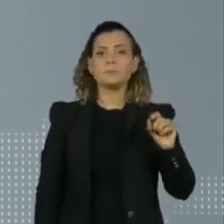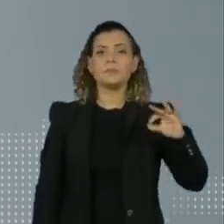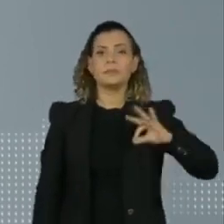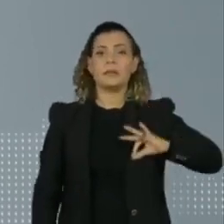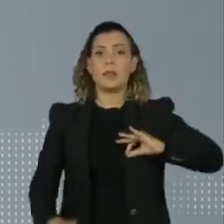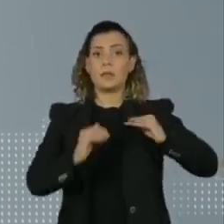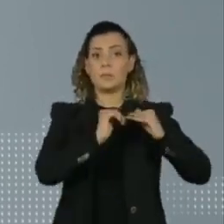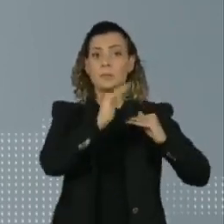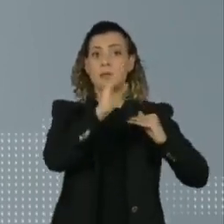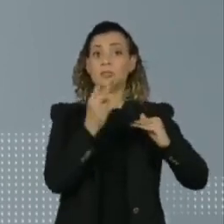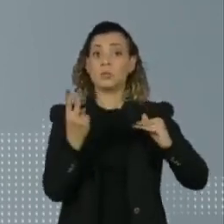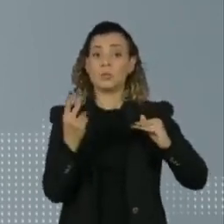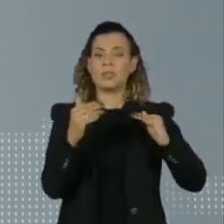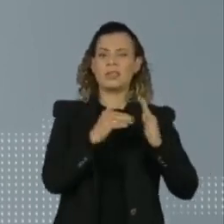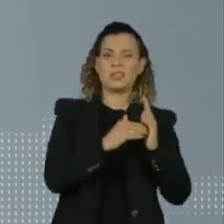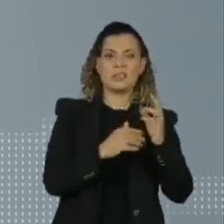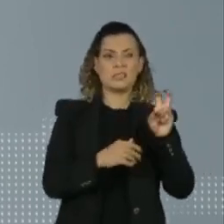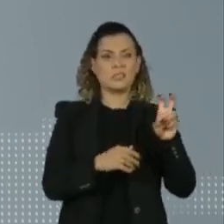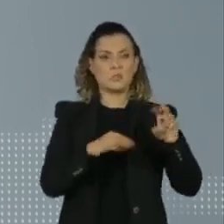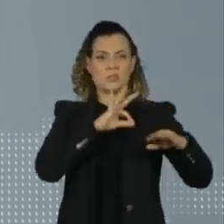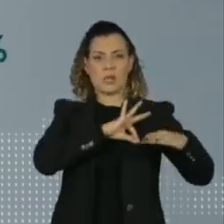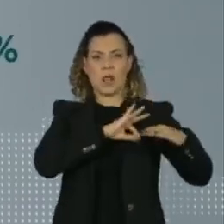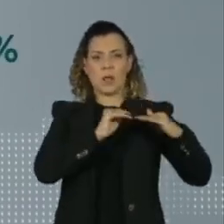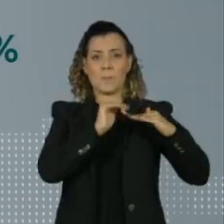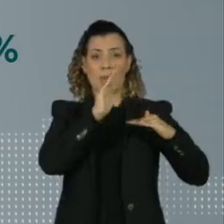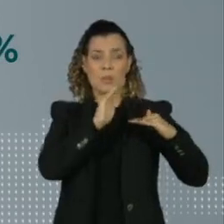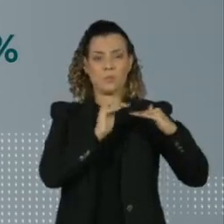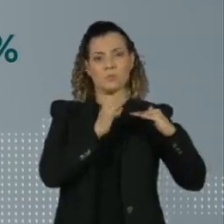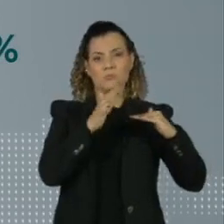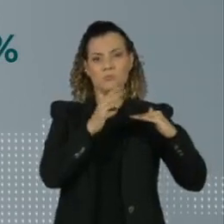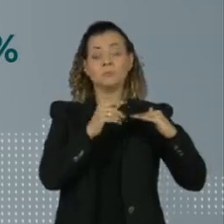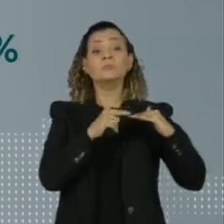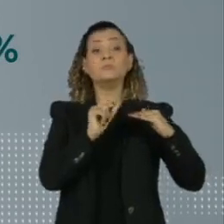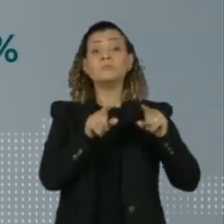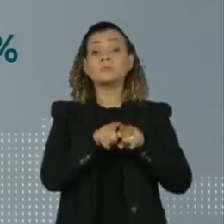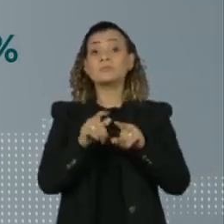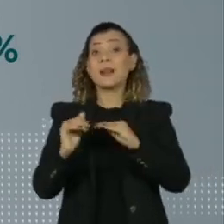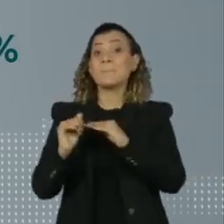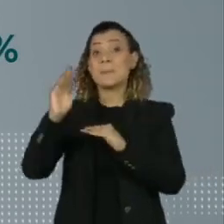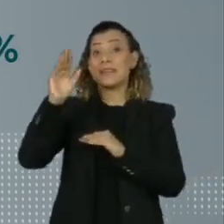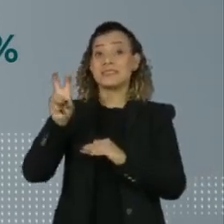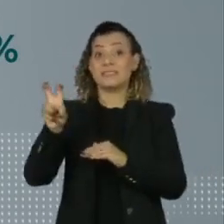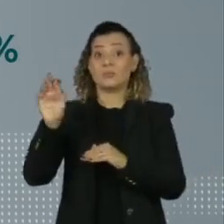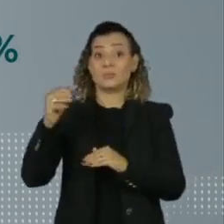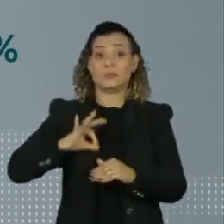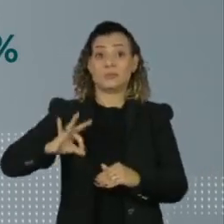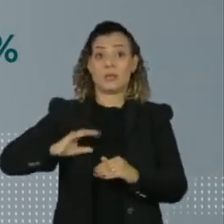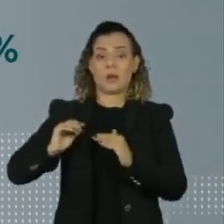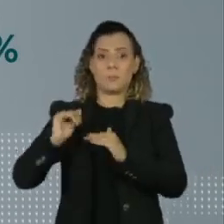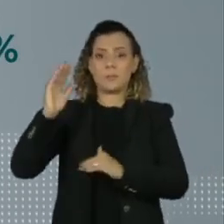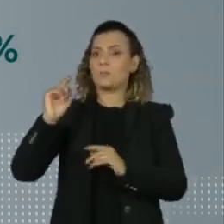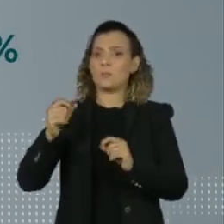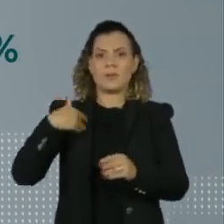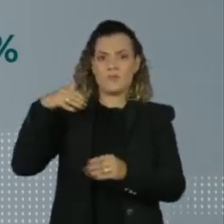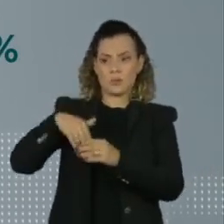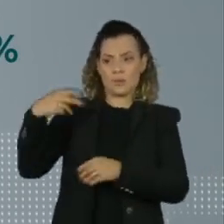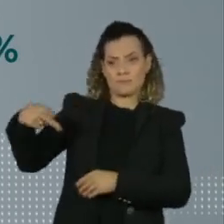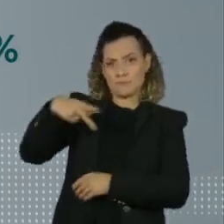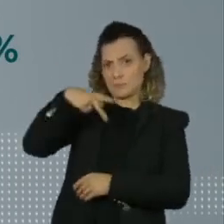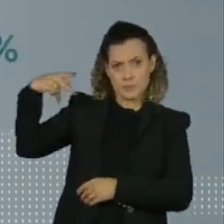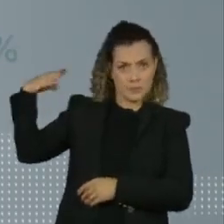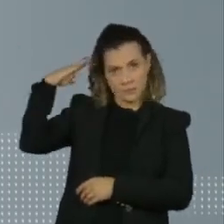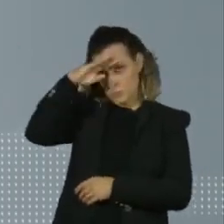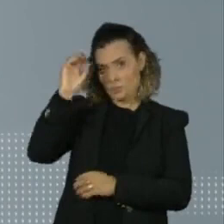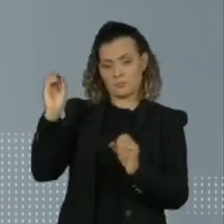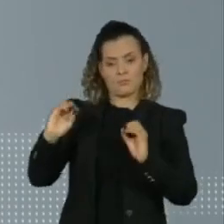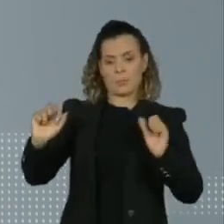com rendas de 2 a 5 salários mínimos e também aquelas com renda acima de 5 salários não votariam no presidente.